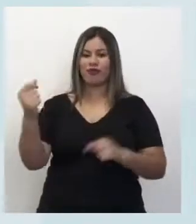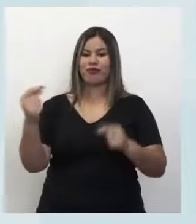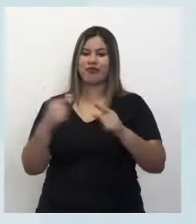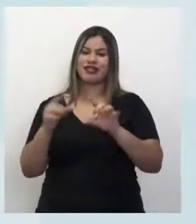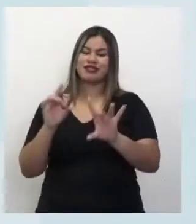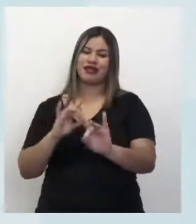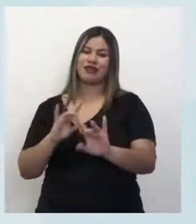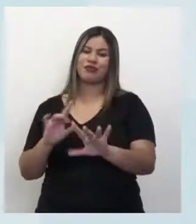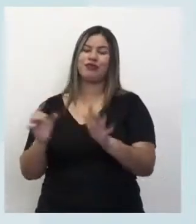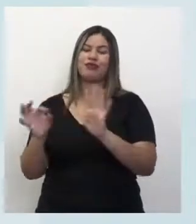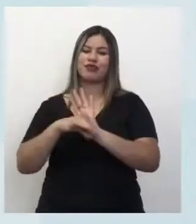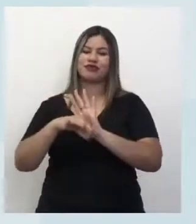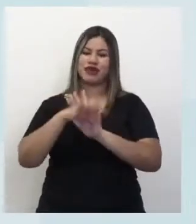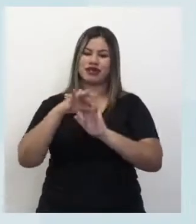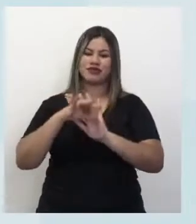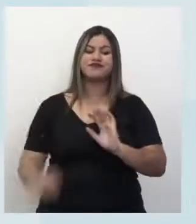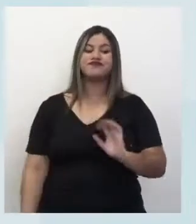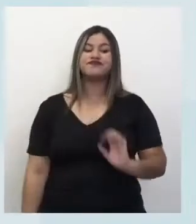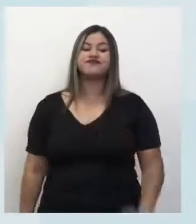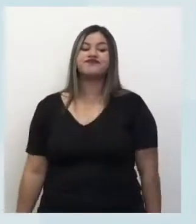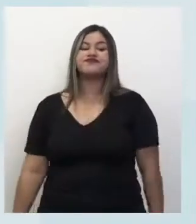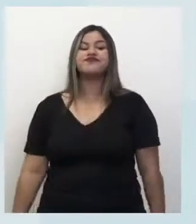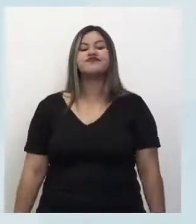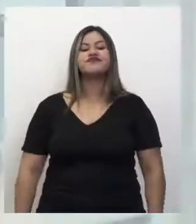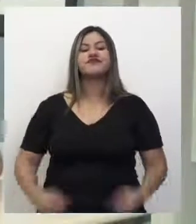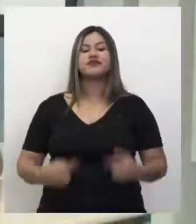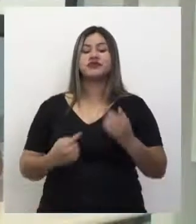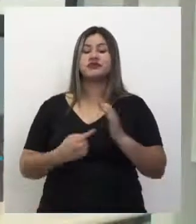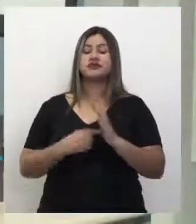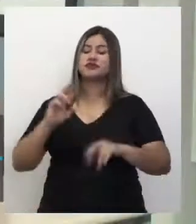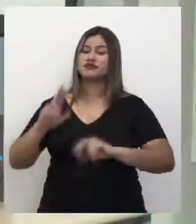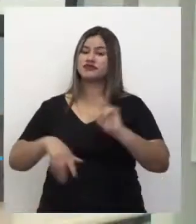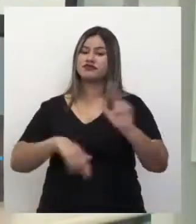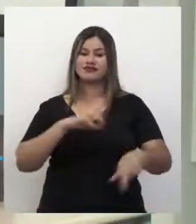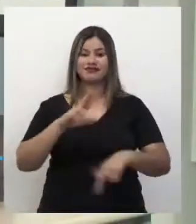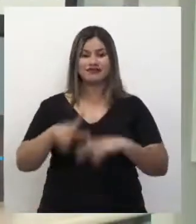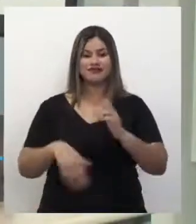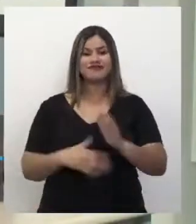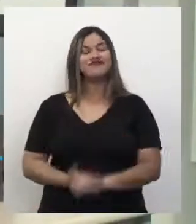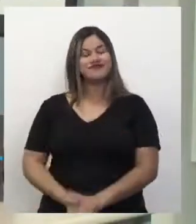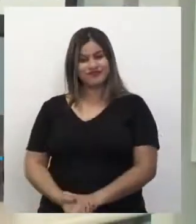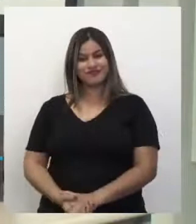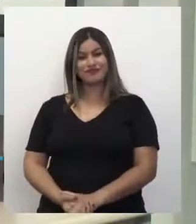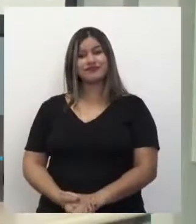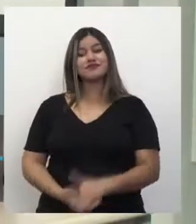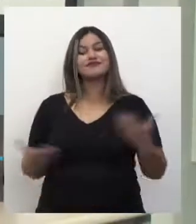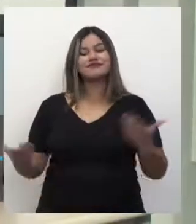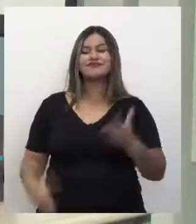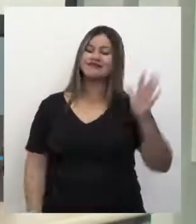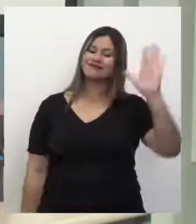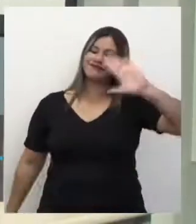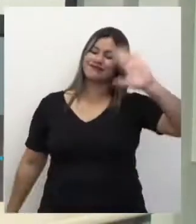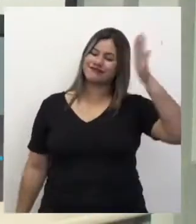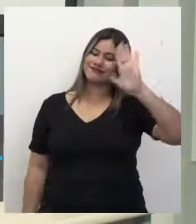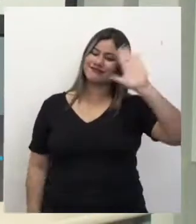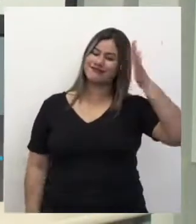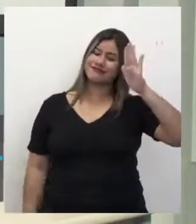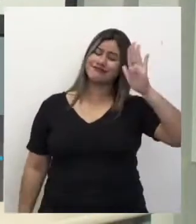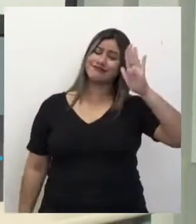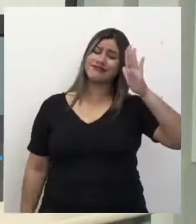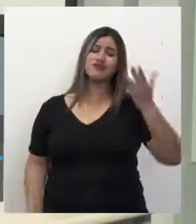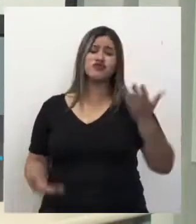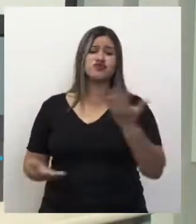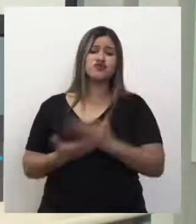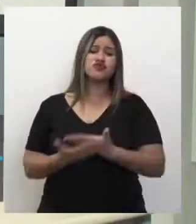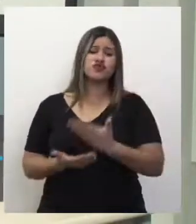mosaico. Apreciamos diferentes estilos de mosaico. E, turma, vou me despedir de vocês deste ano. É a nossa última